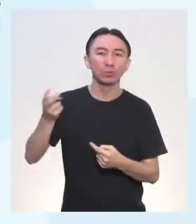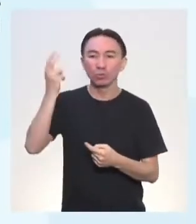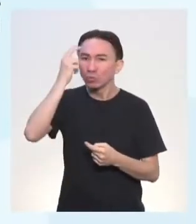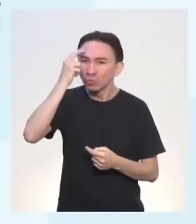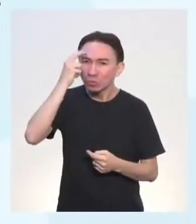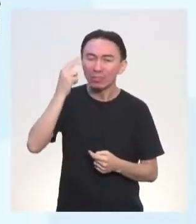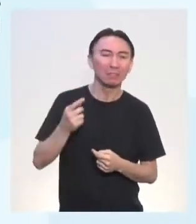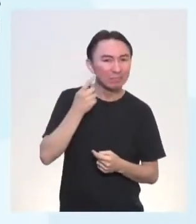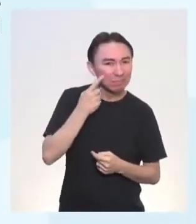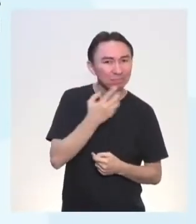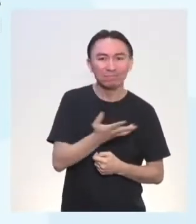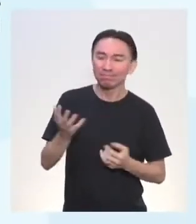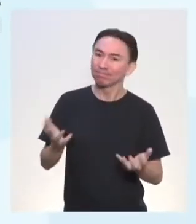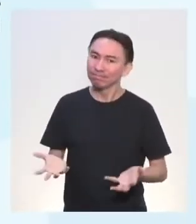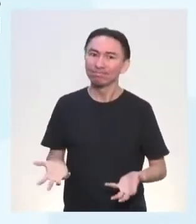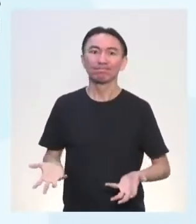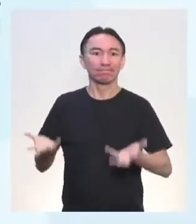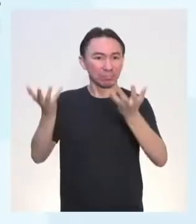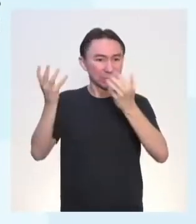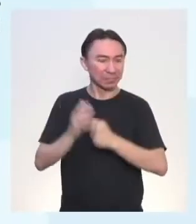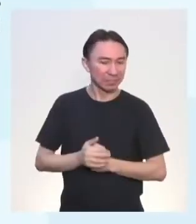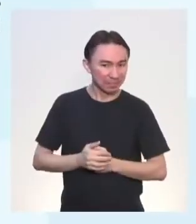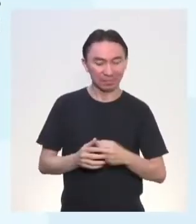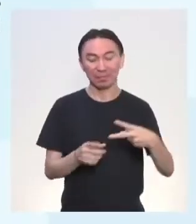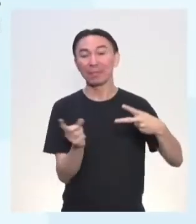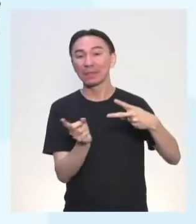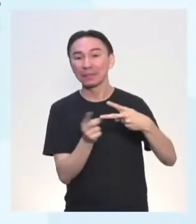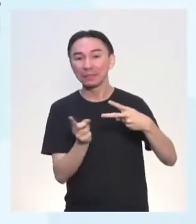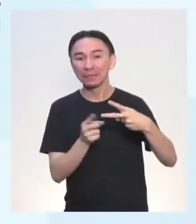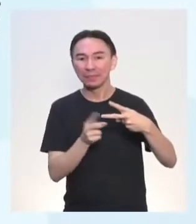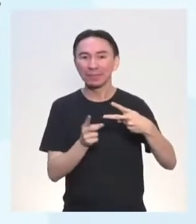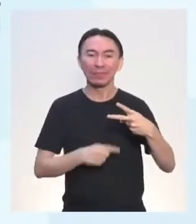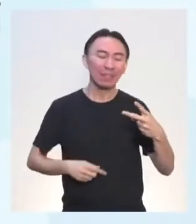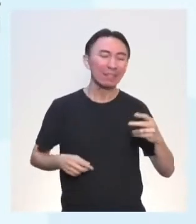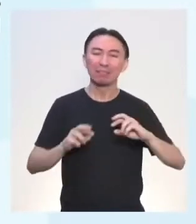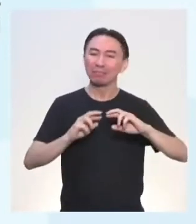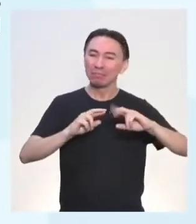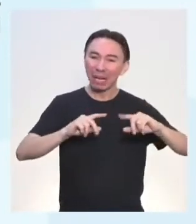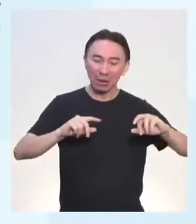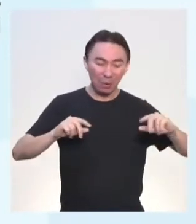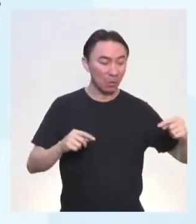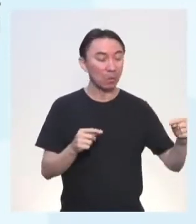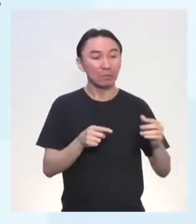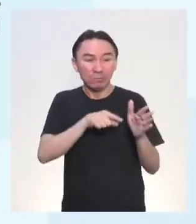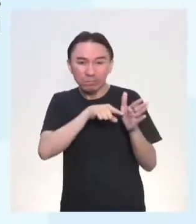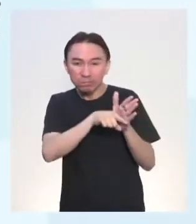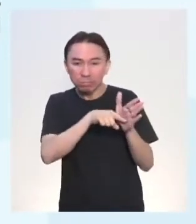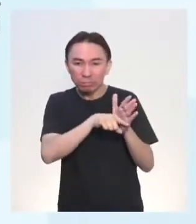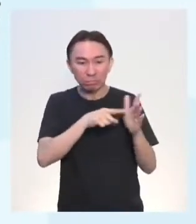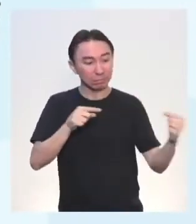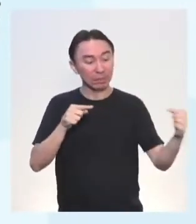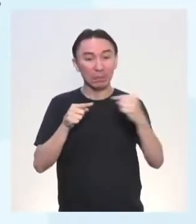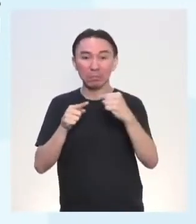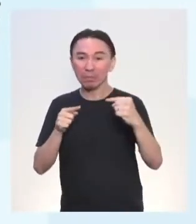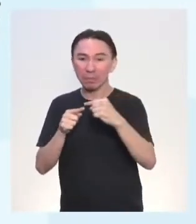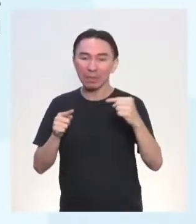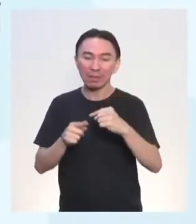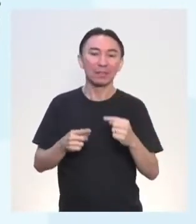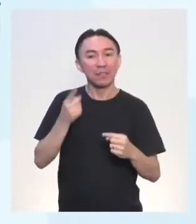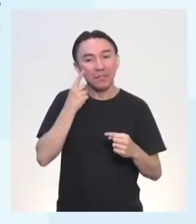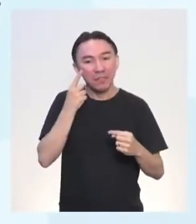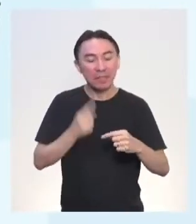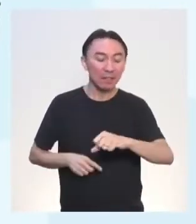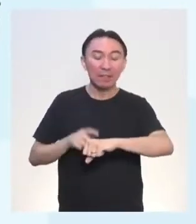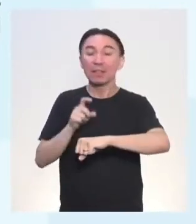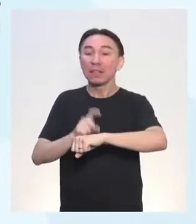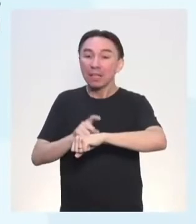essa produção, e analisar os efeitos de sentido decorrentes dos tempos e modos verbais no